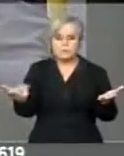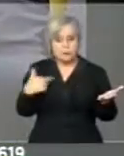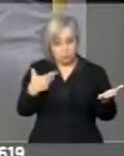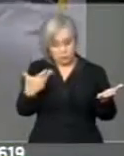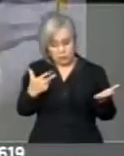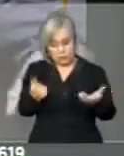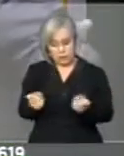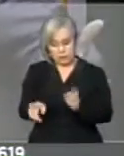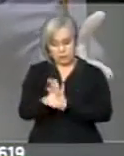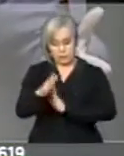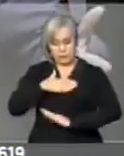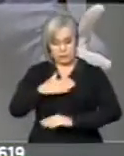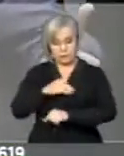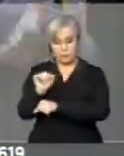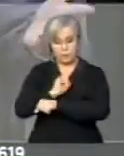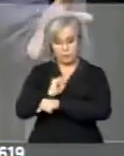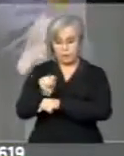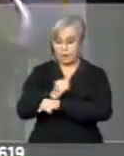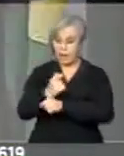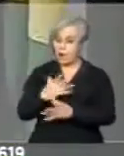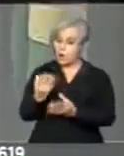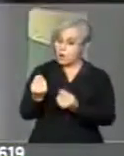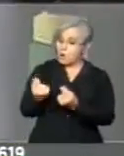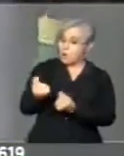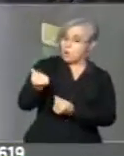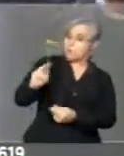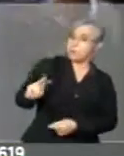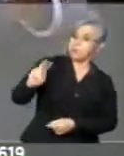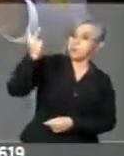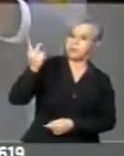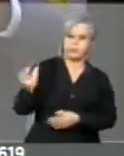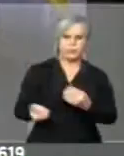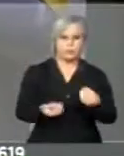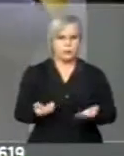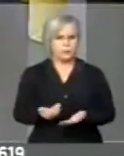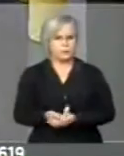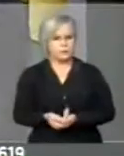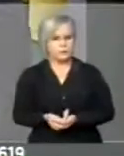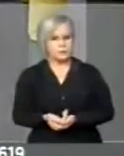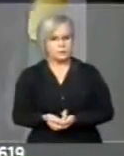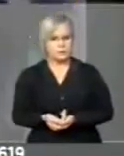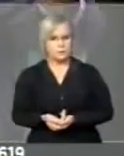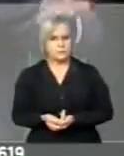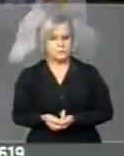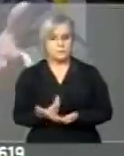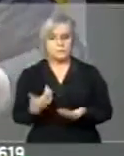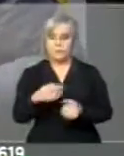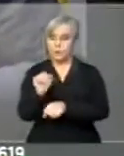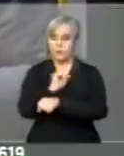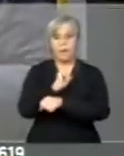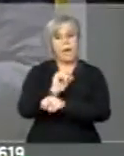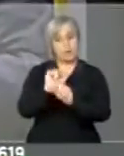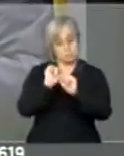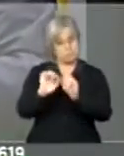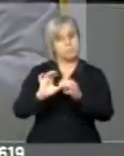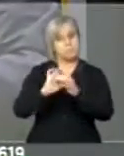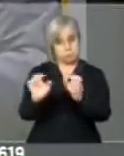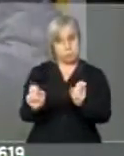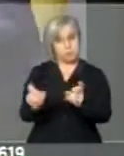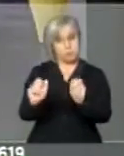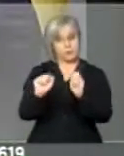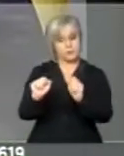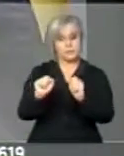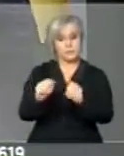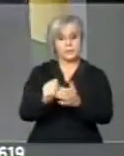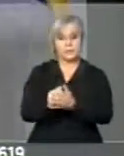meu. Eu estou querendo vender. Ele vale 50 mil. Quiserem pagar 1.250.000, o carro está à venda, sem problema nenhum.